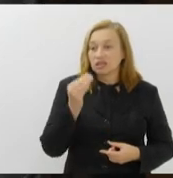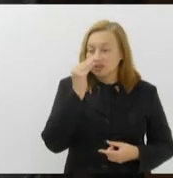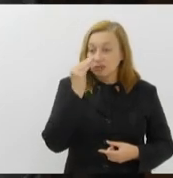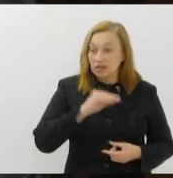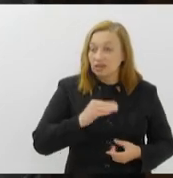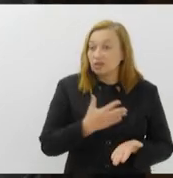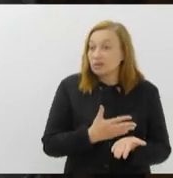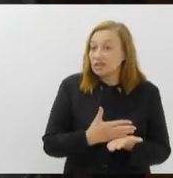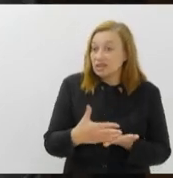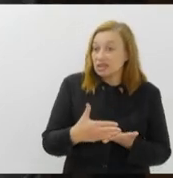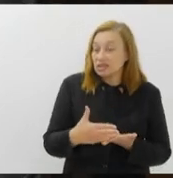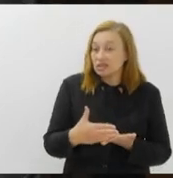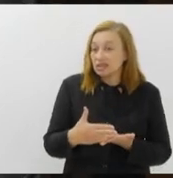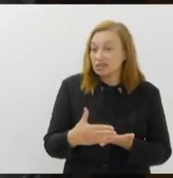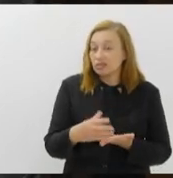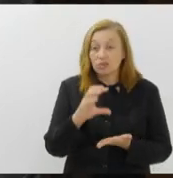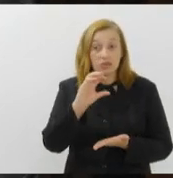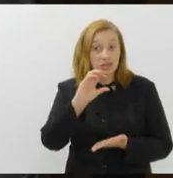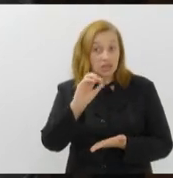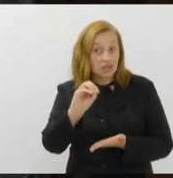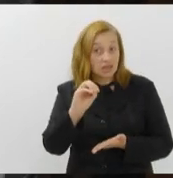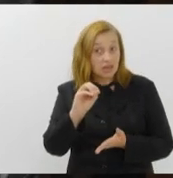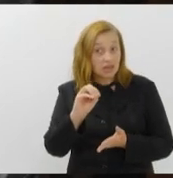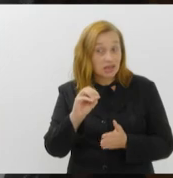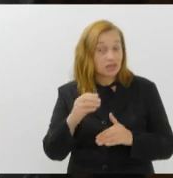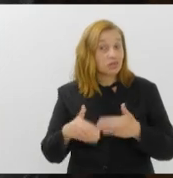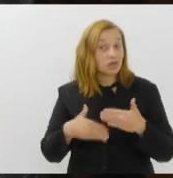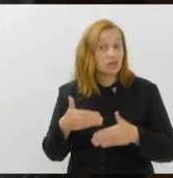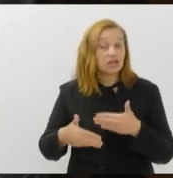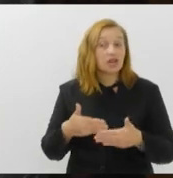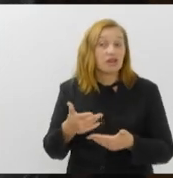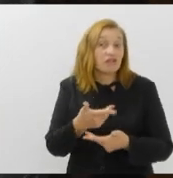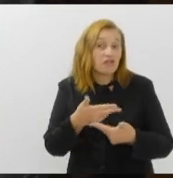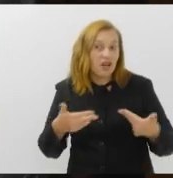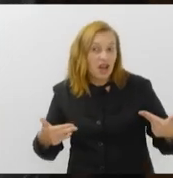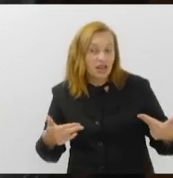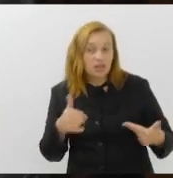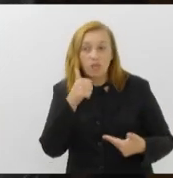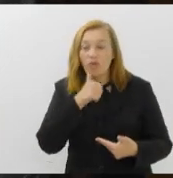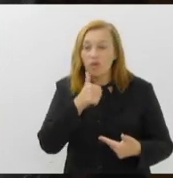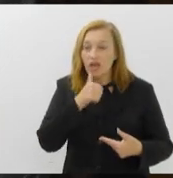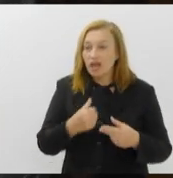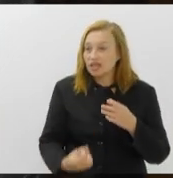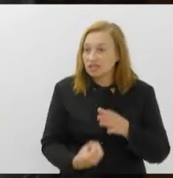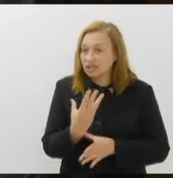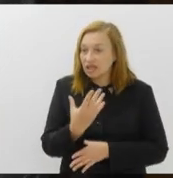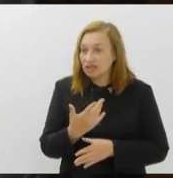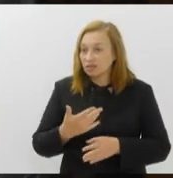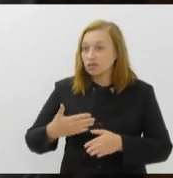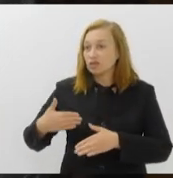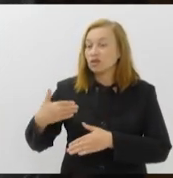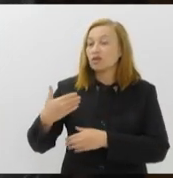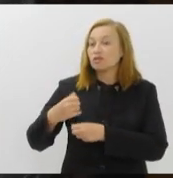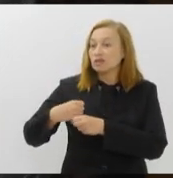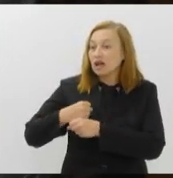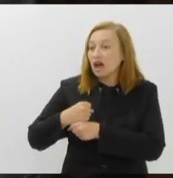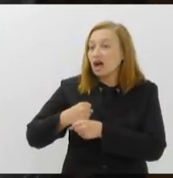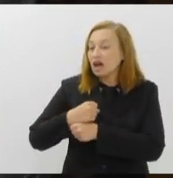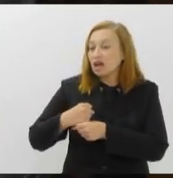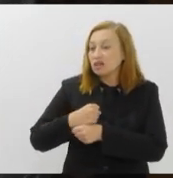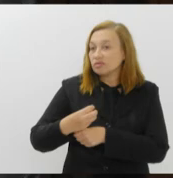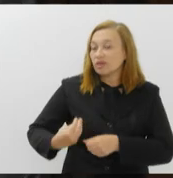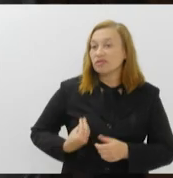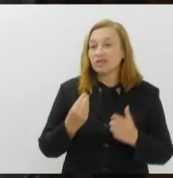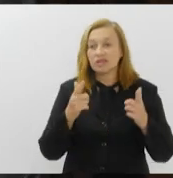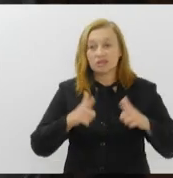processo do zero, não, porque muitas mulheres construíram uma longa estrada para estarmos aqui, e aí agradeço